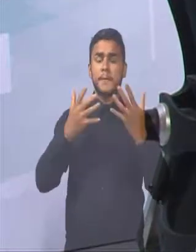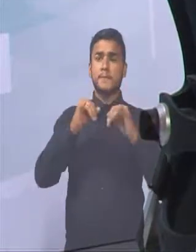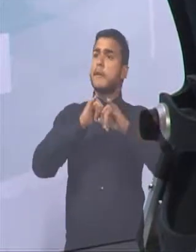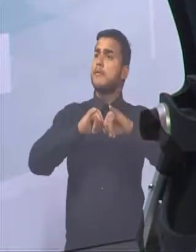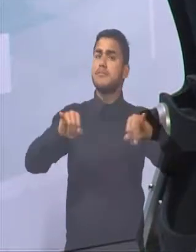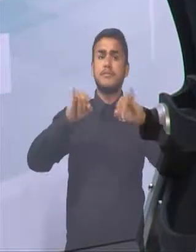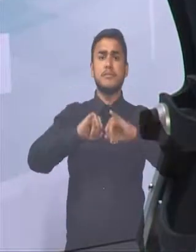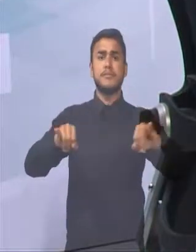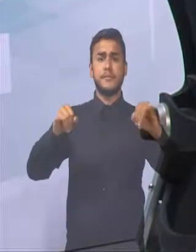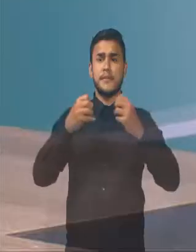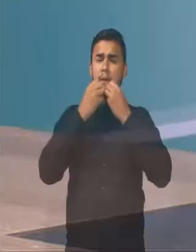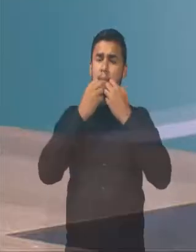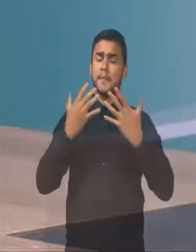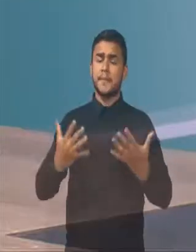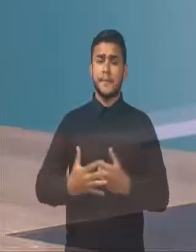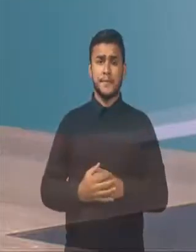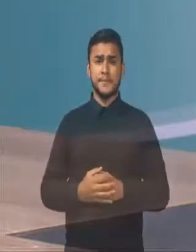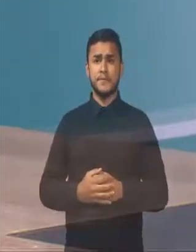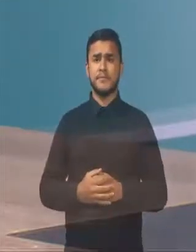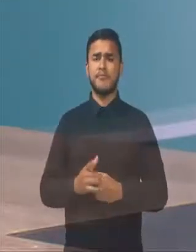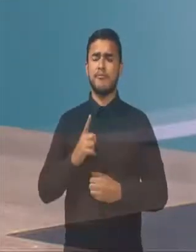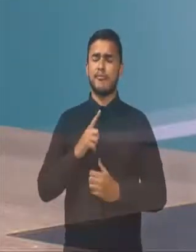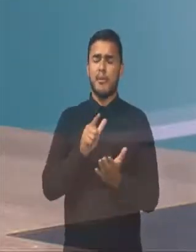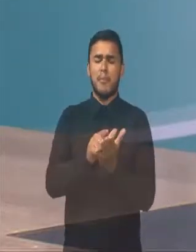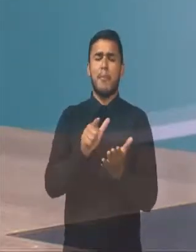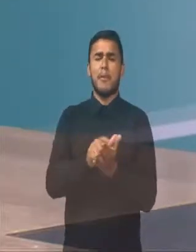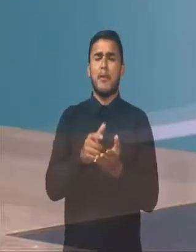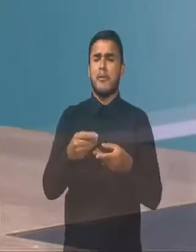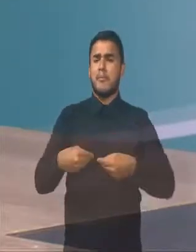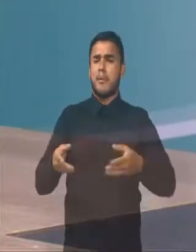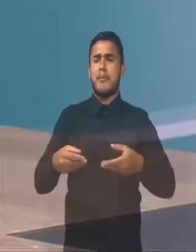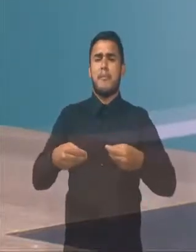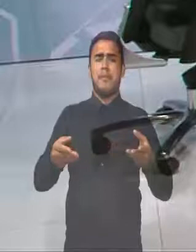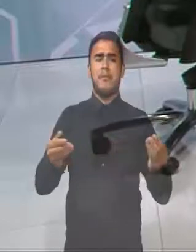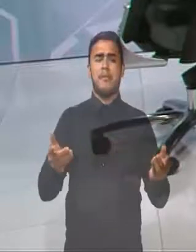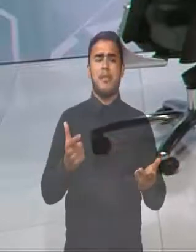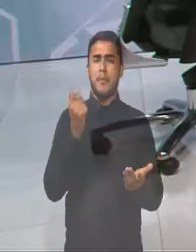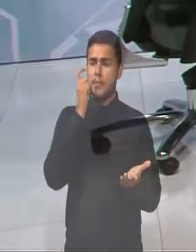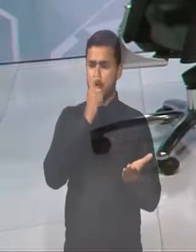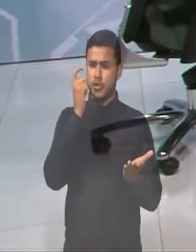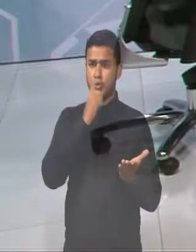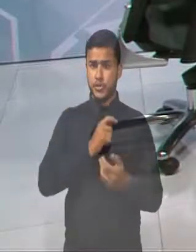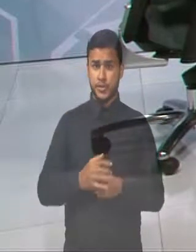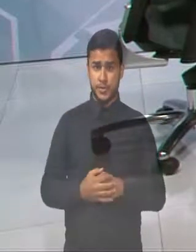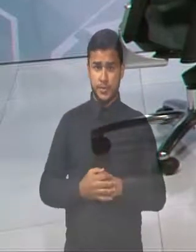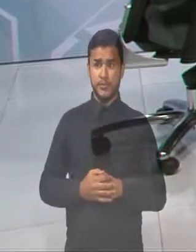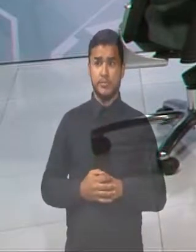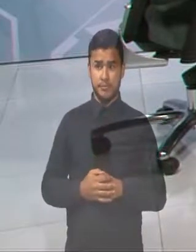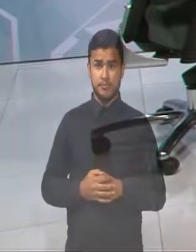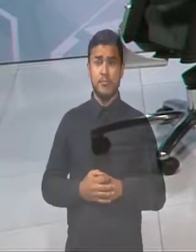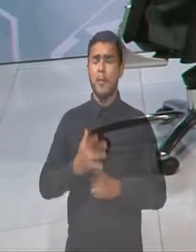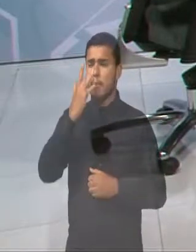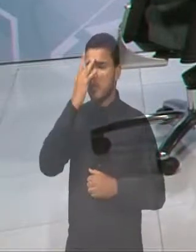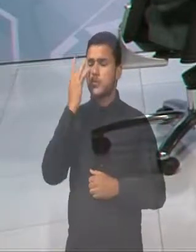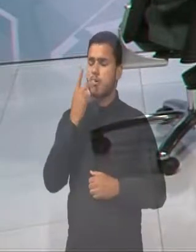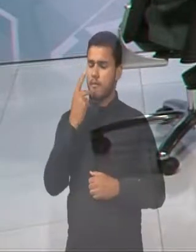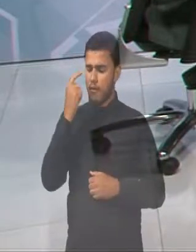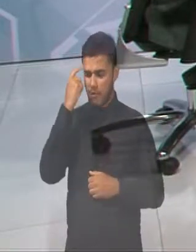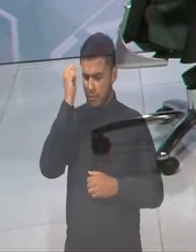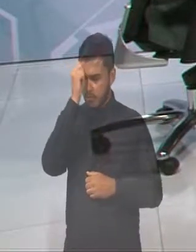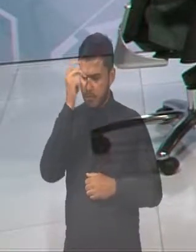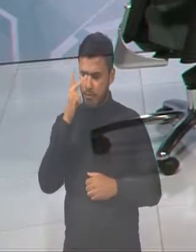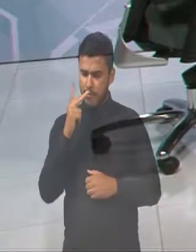notícias sempre existiam. O que tinha de panfletagem... Nós chamávamos de indústria da maledicência. Certo. Ela